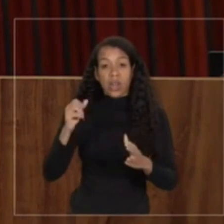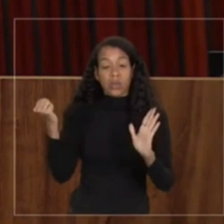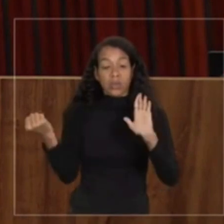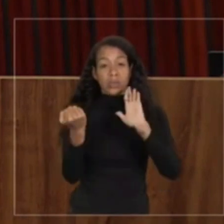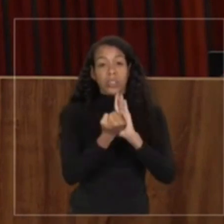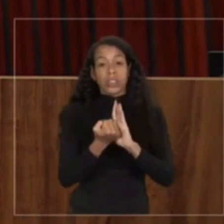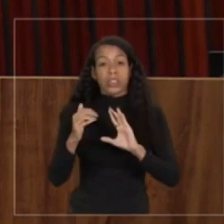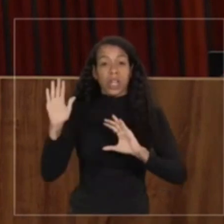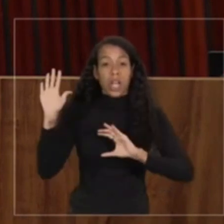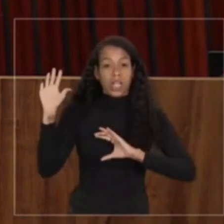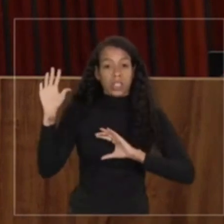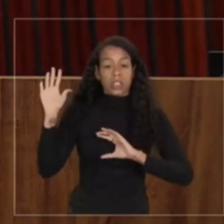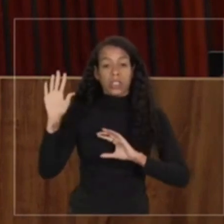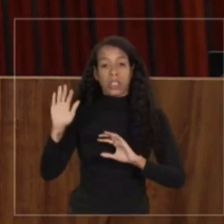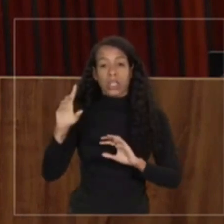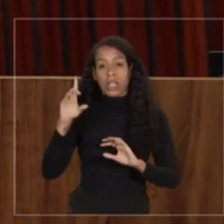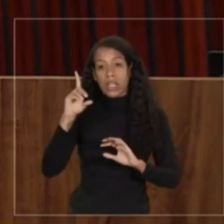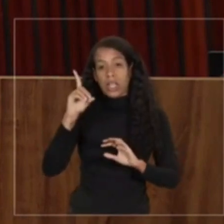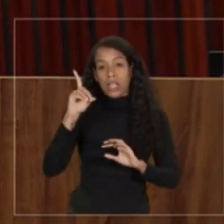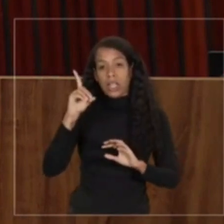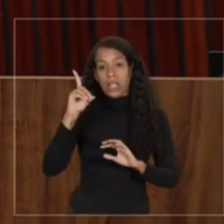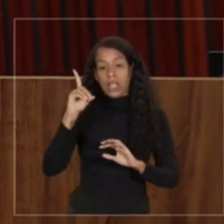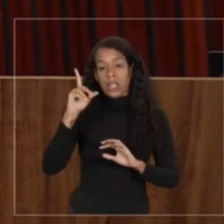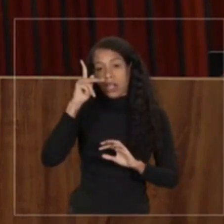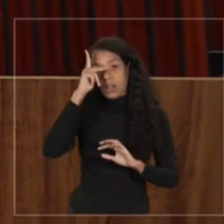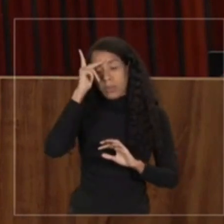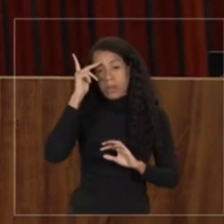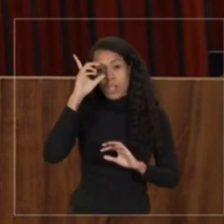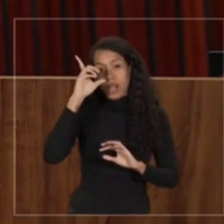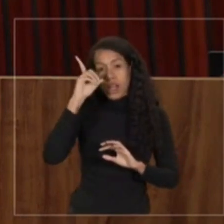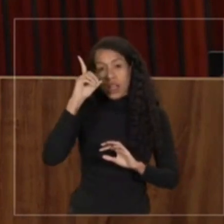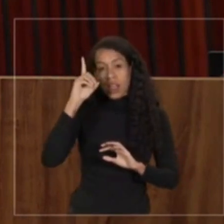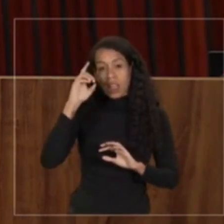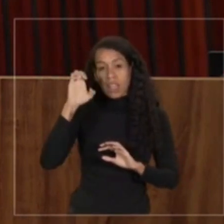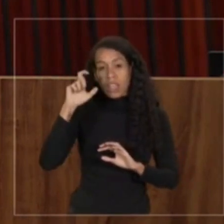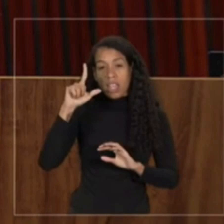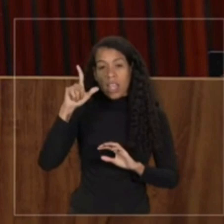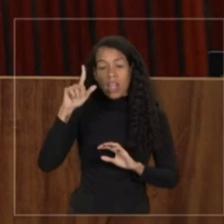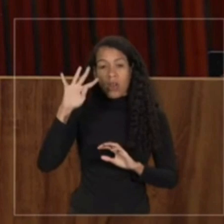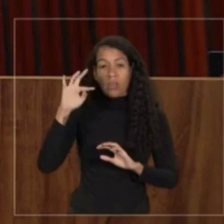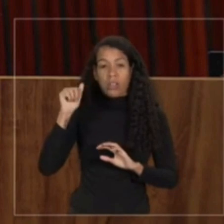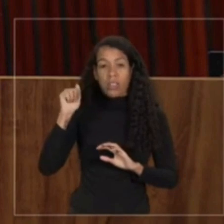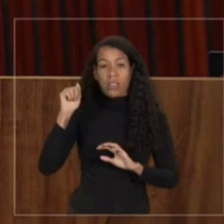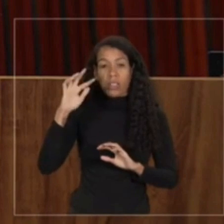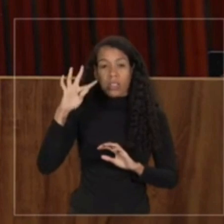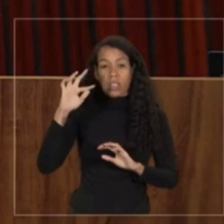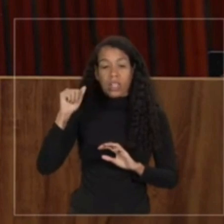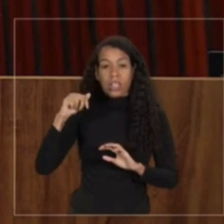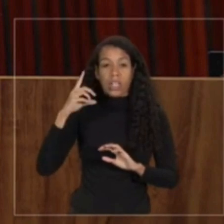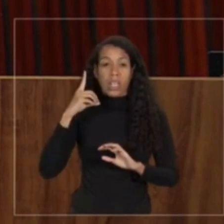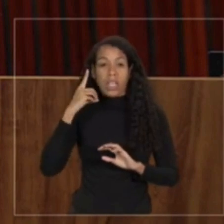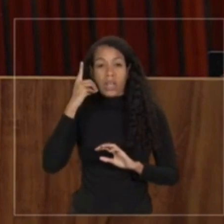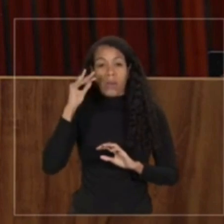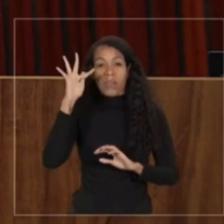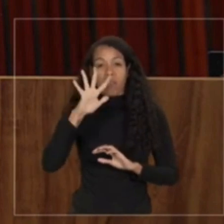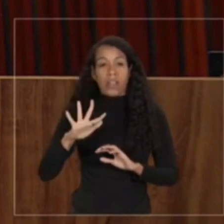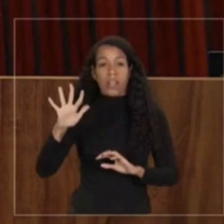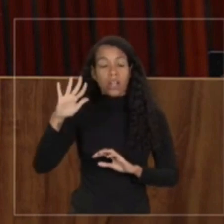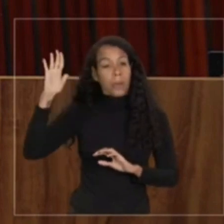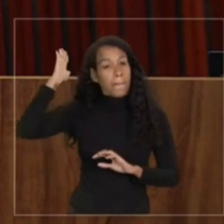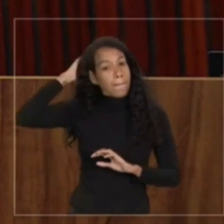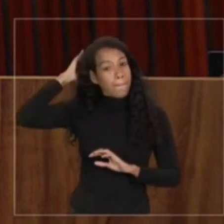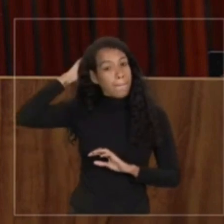de candidatura de Deltan Martinazzo Dallagnol ao cargo de deputado federal pelo